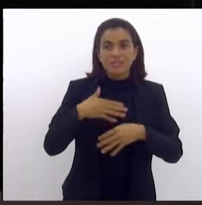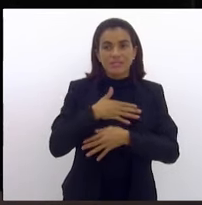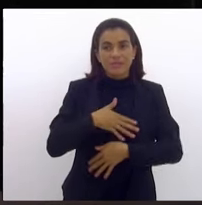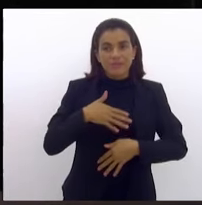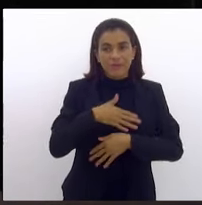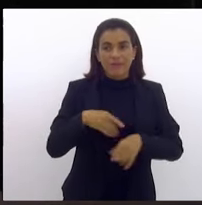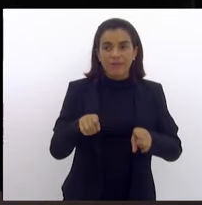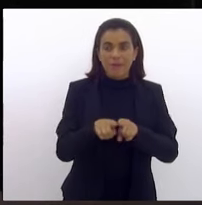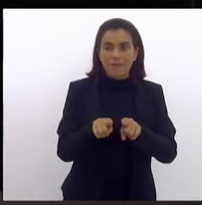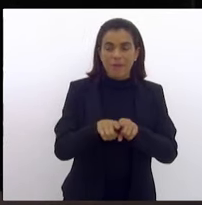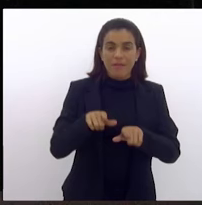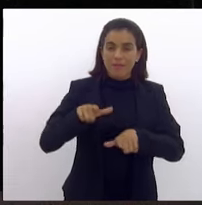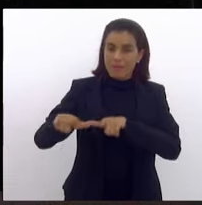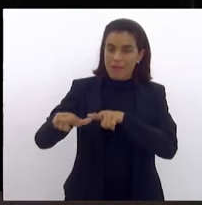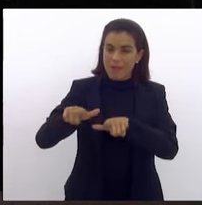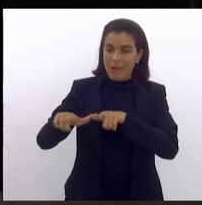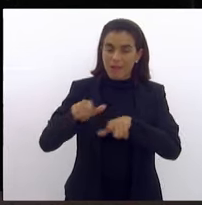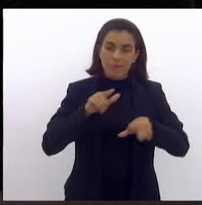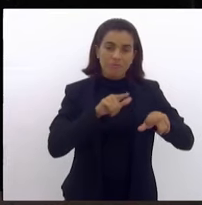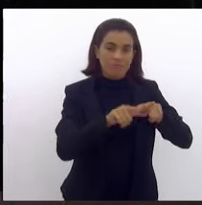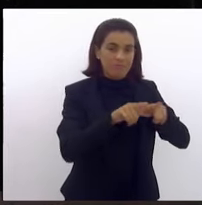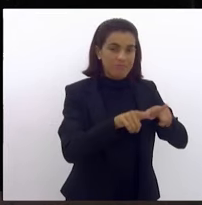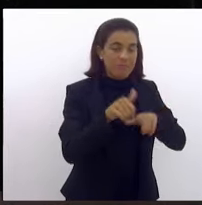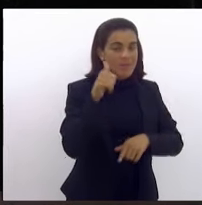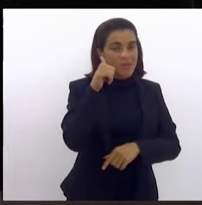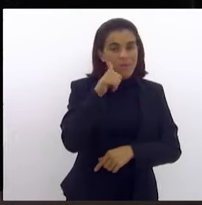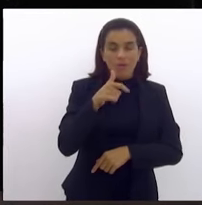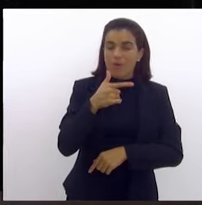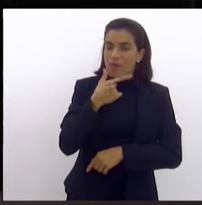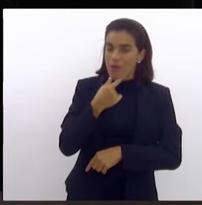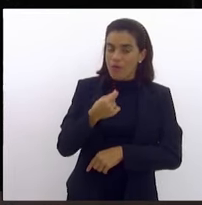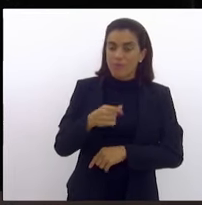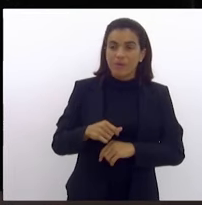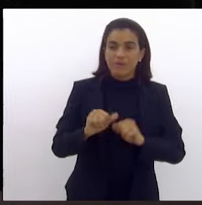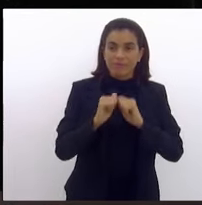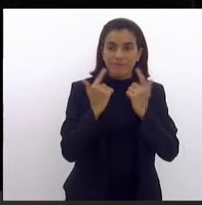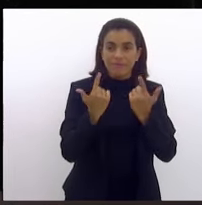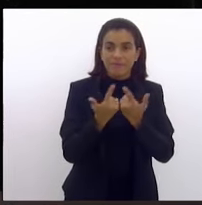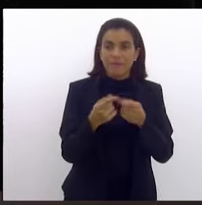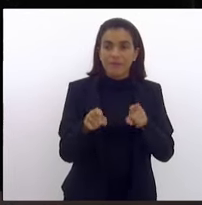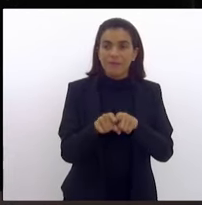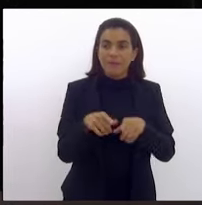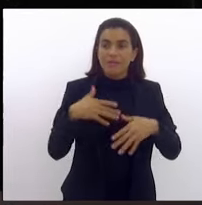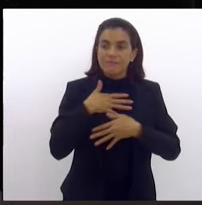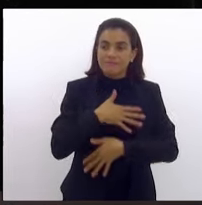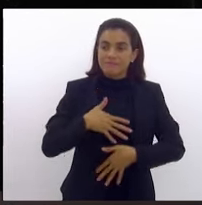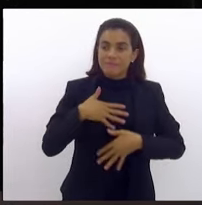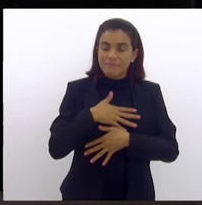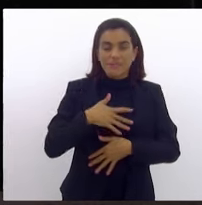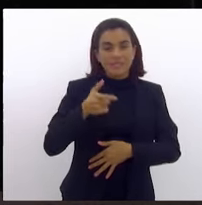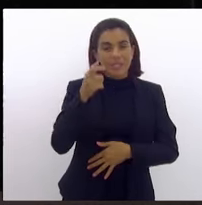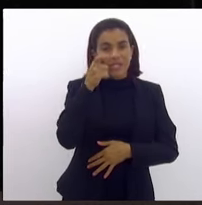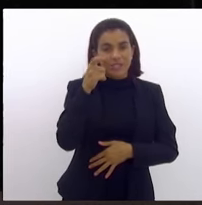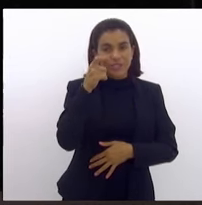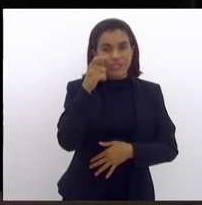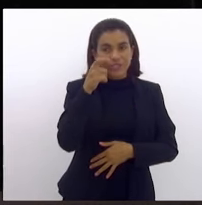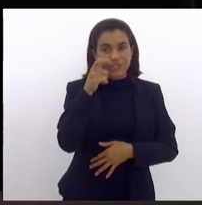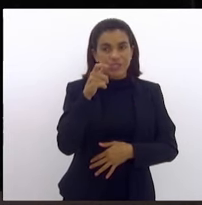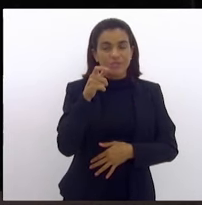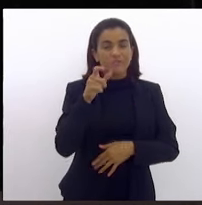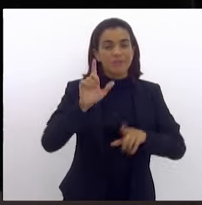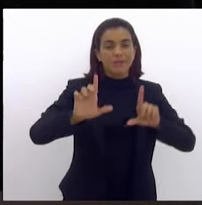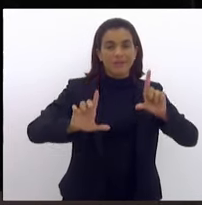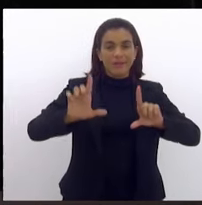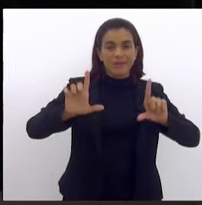também os trabalhadores e as trabalhadoras aqui da Alerge e saudar também quem está nos assistindo pela